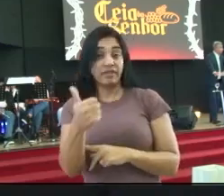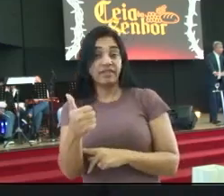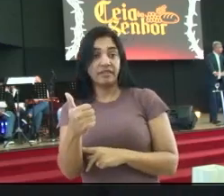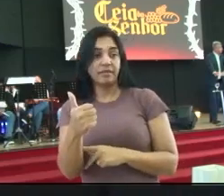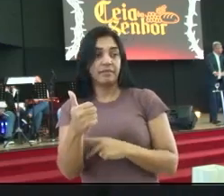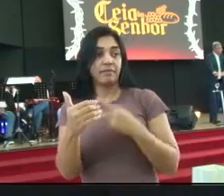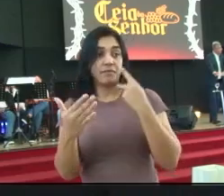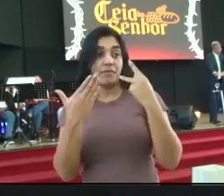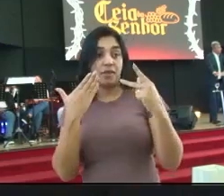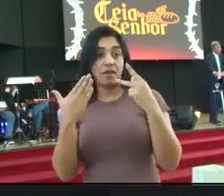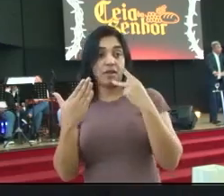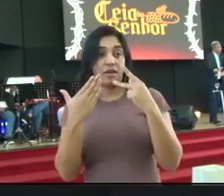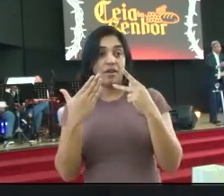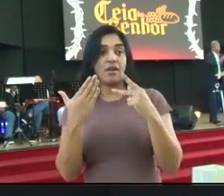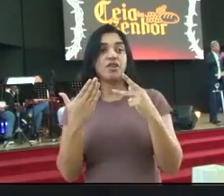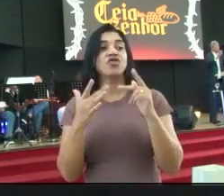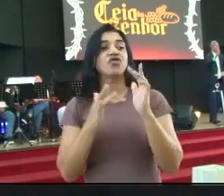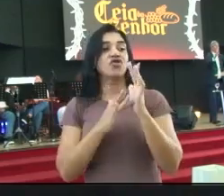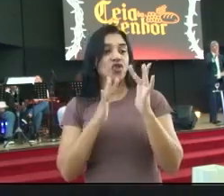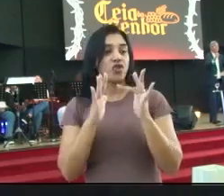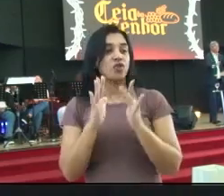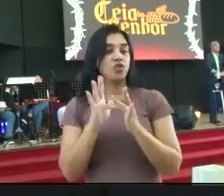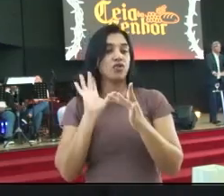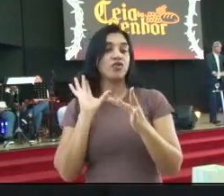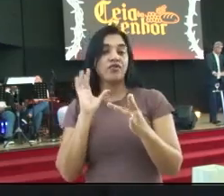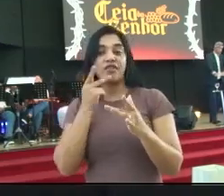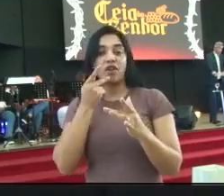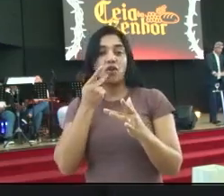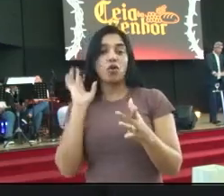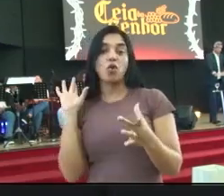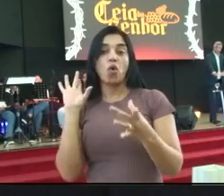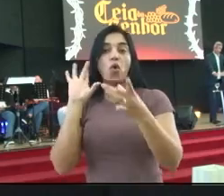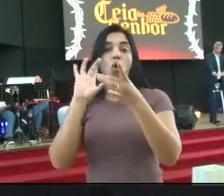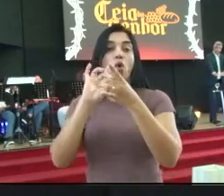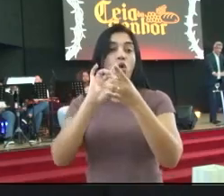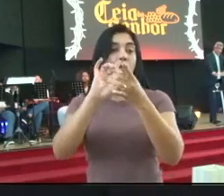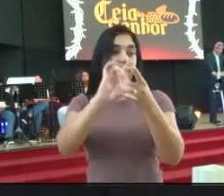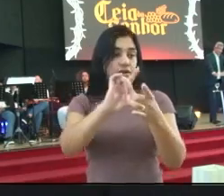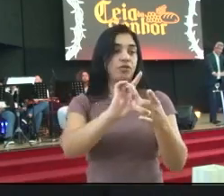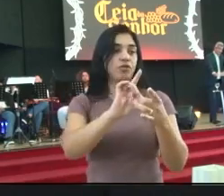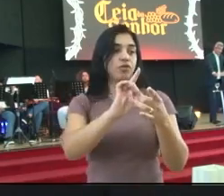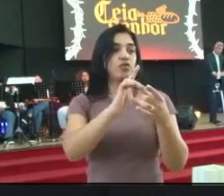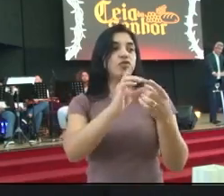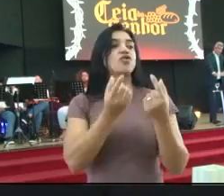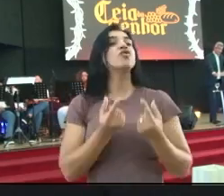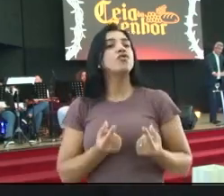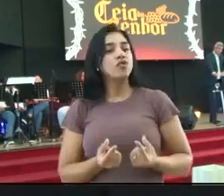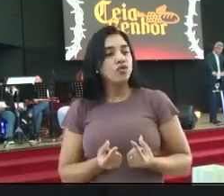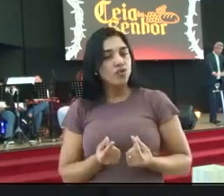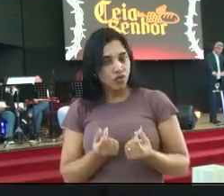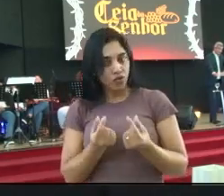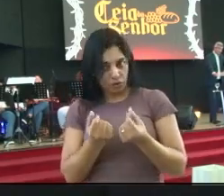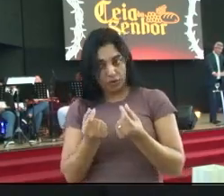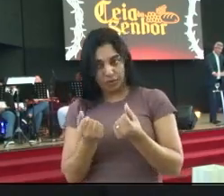foram proferidas num contexto de finanças.